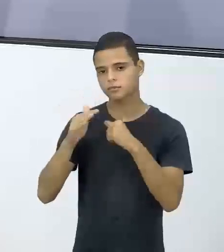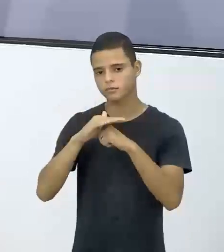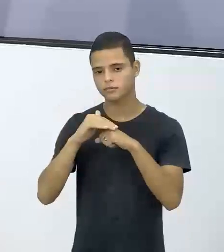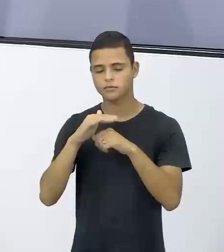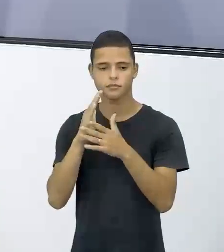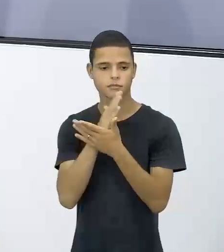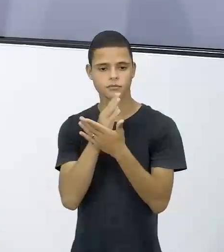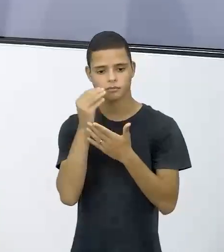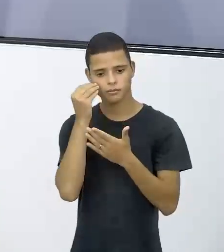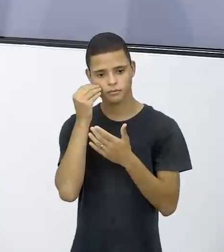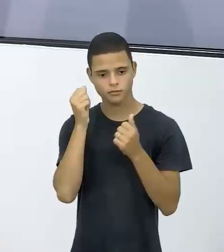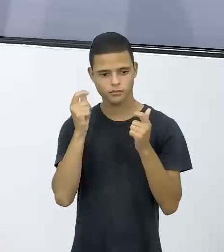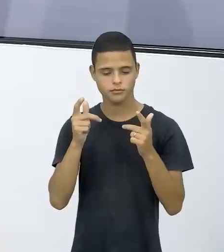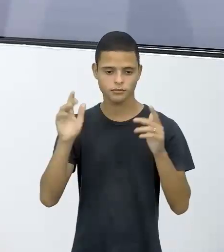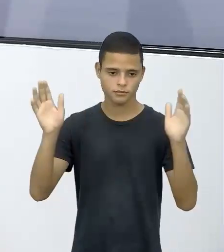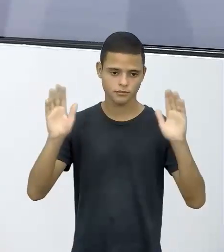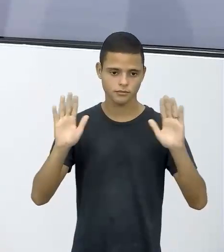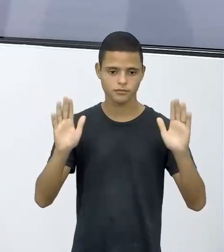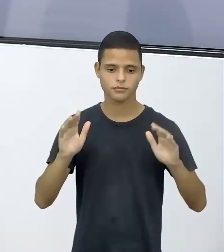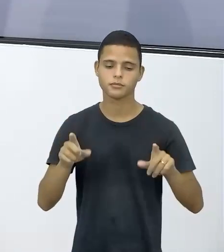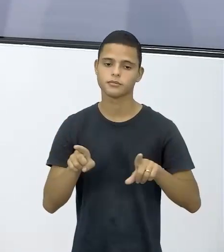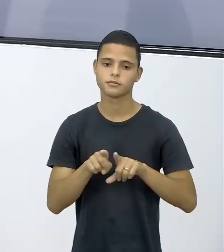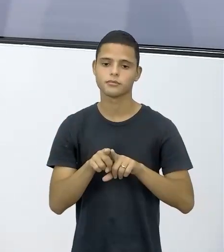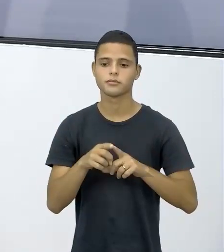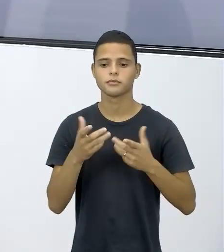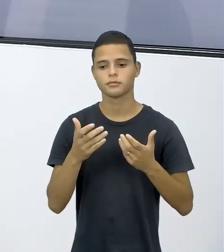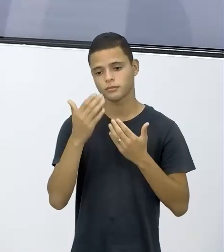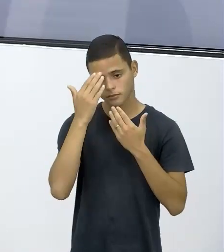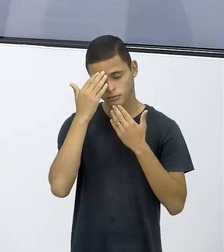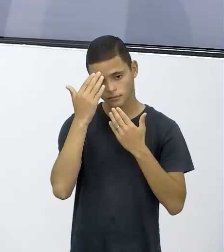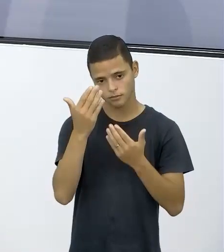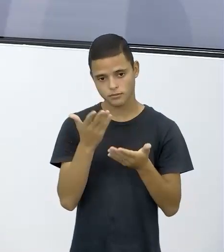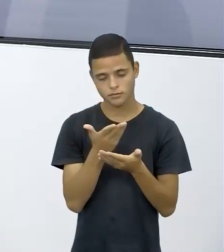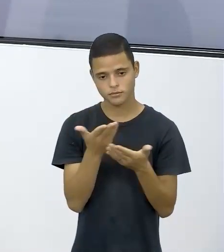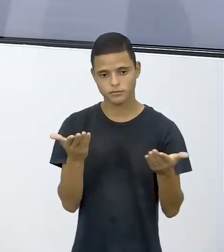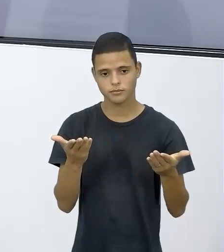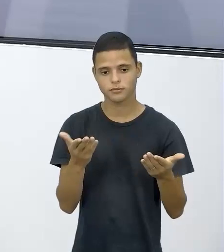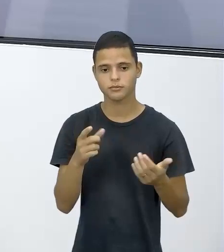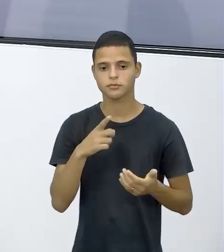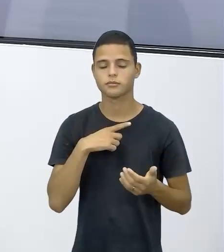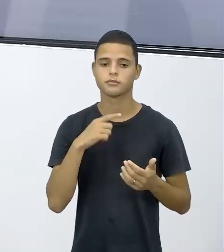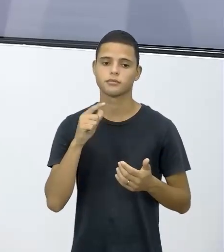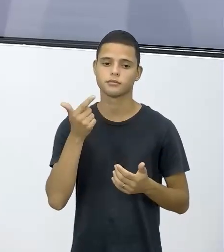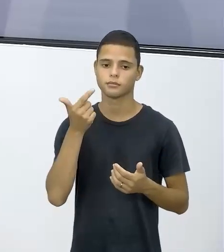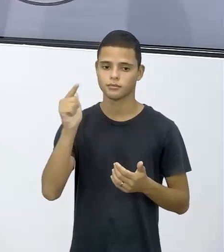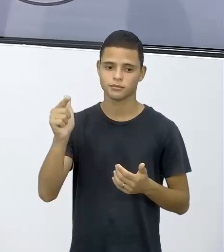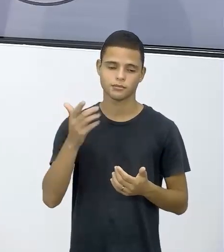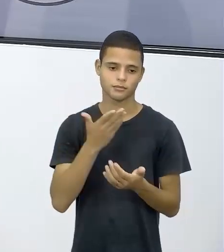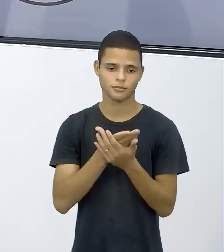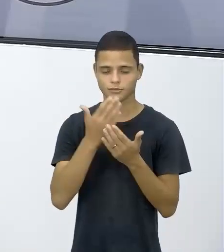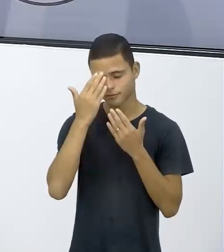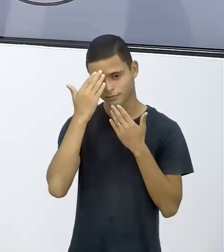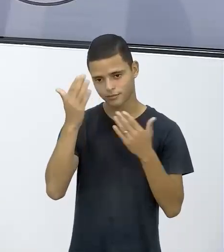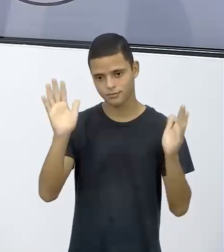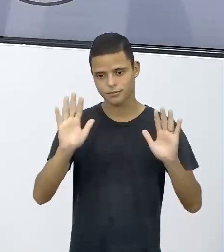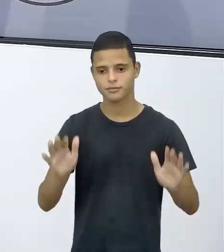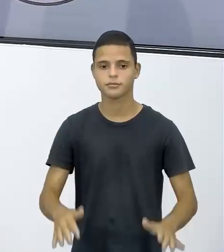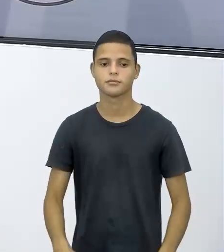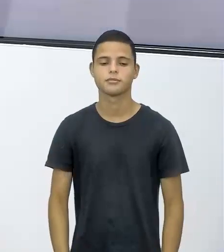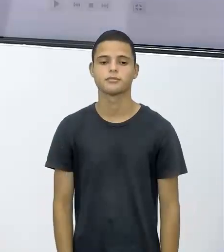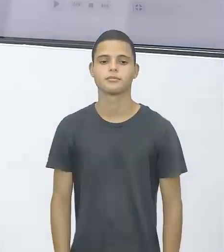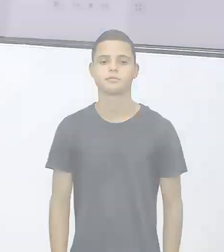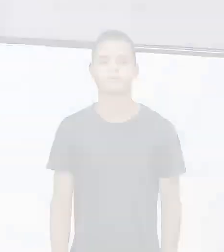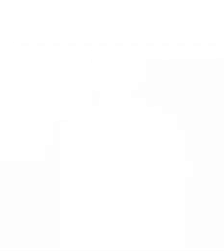os experimentos de vocês. Beleza? Eu quero agradecer a todos vocês e a gente tem mais uma aula daqui a pouco. Obrigada, tchau!